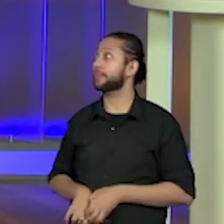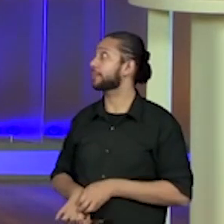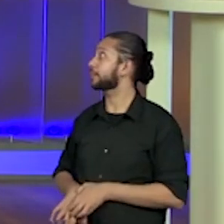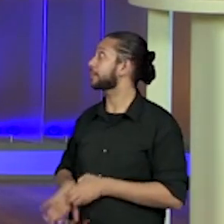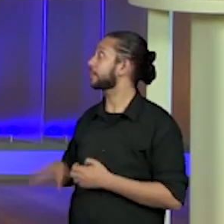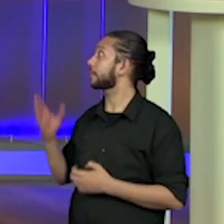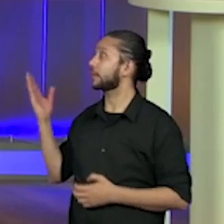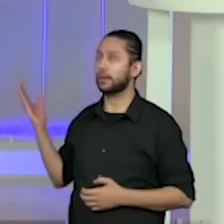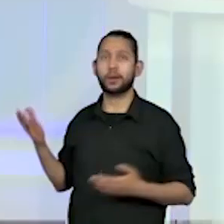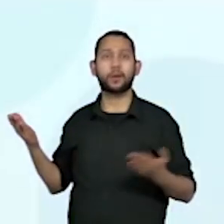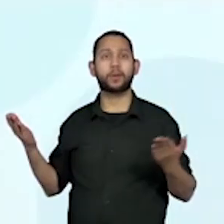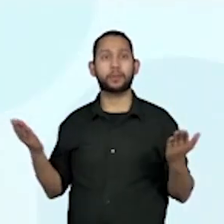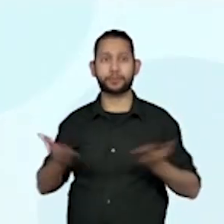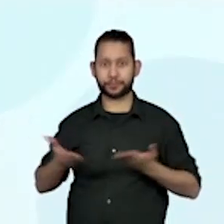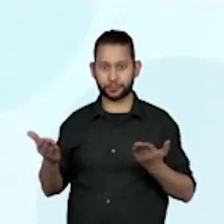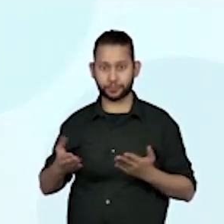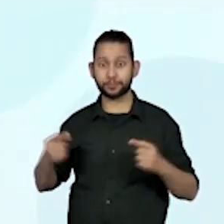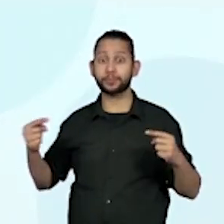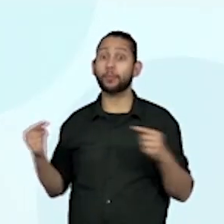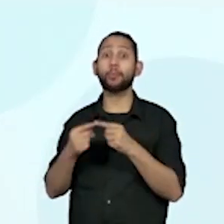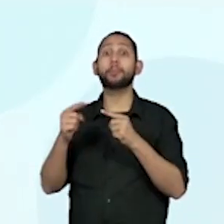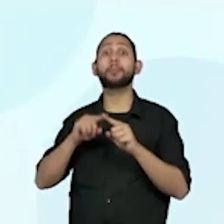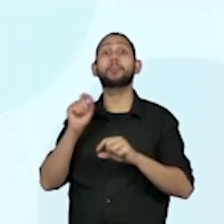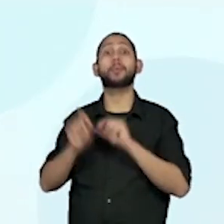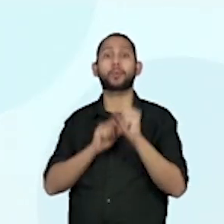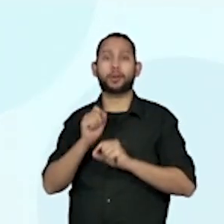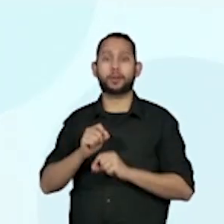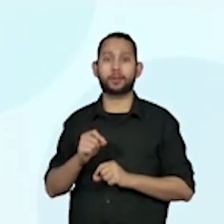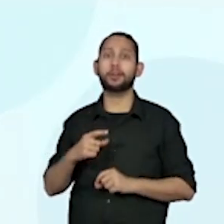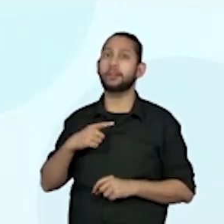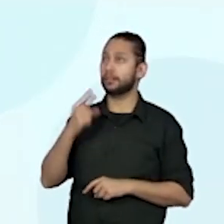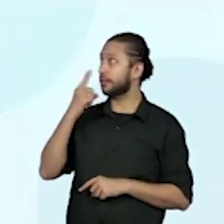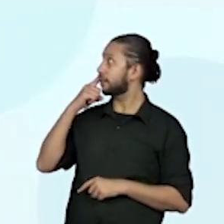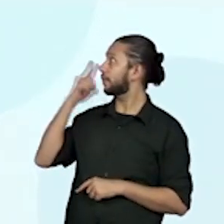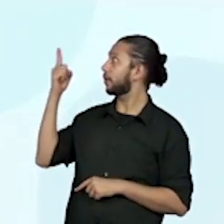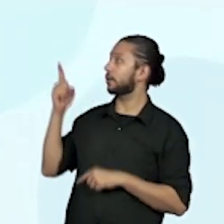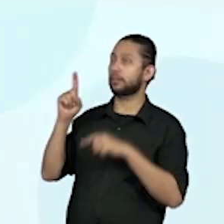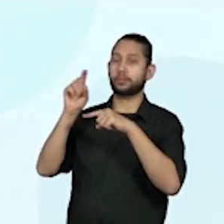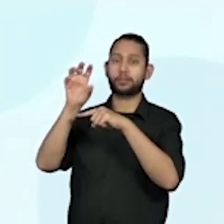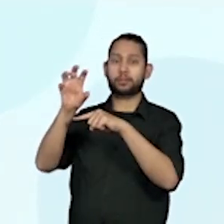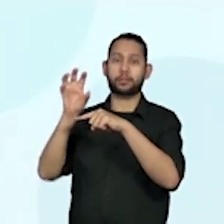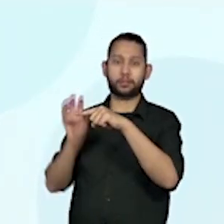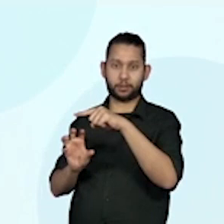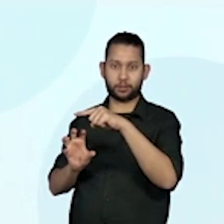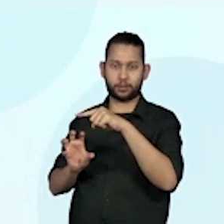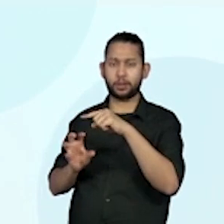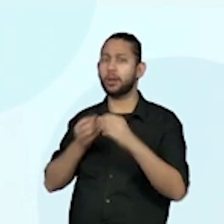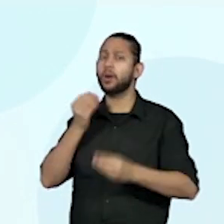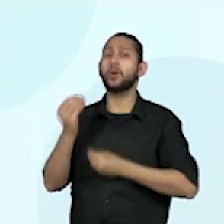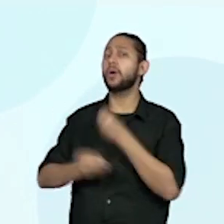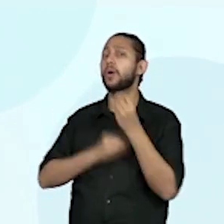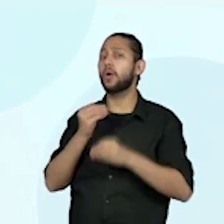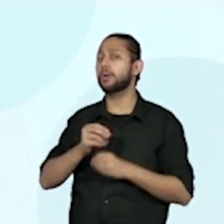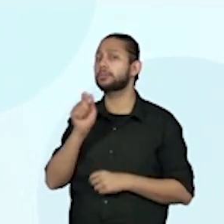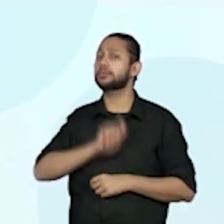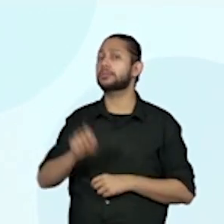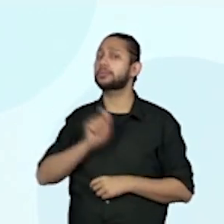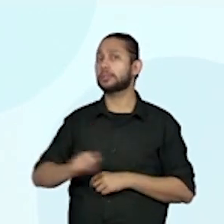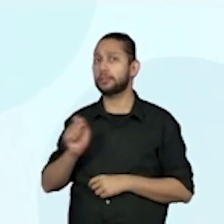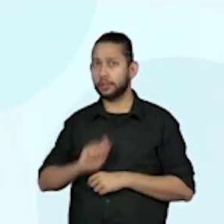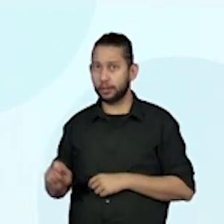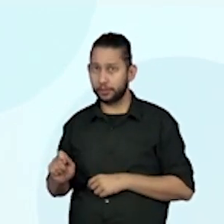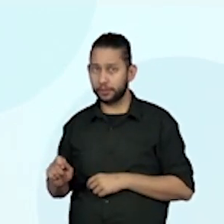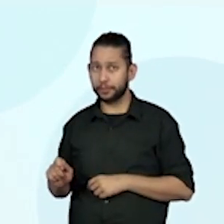Hoje trabalharemos a leitura e a escrita fracionária. Leia em voz alta. Então, quando a Pro